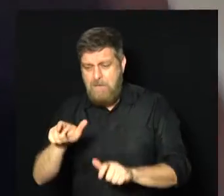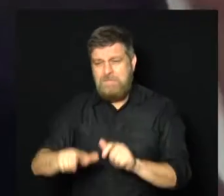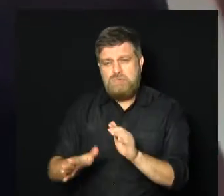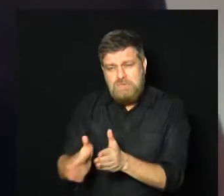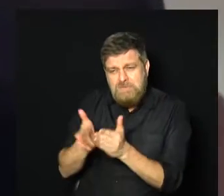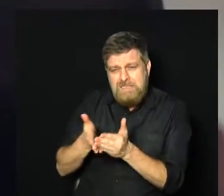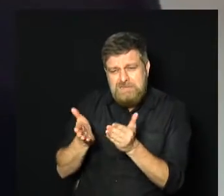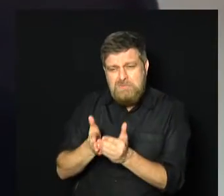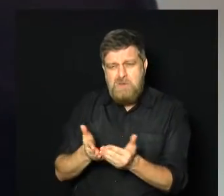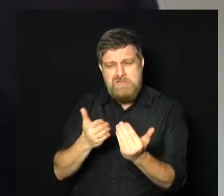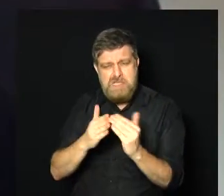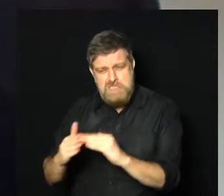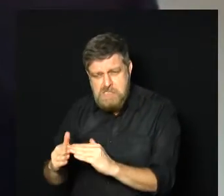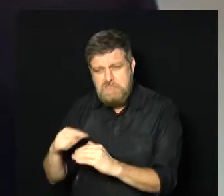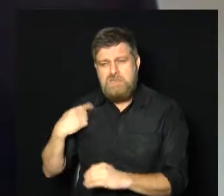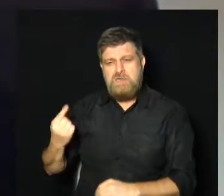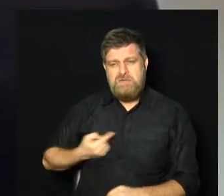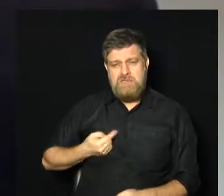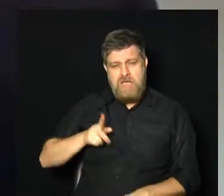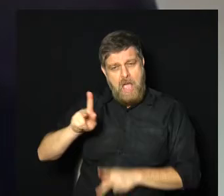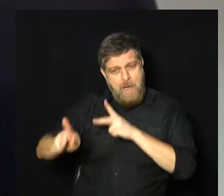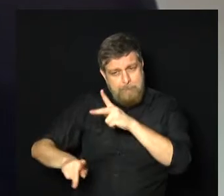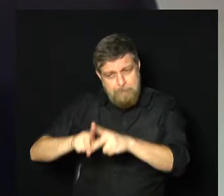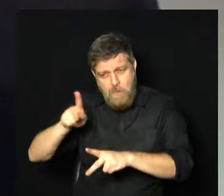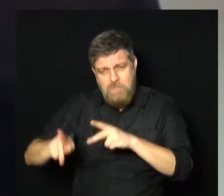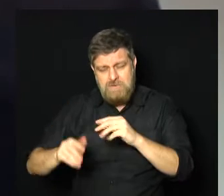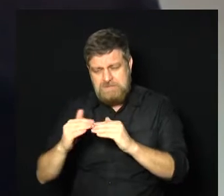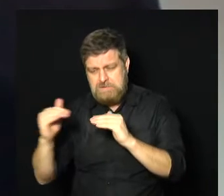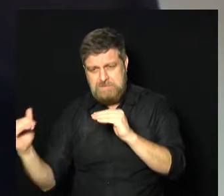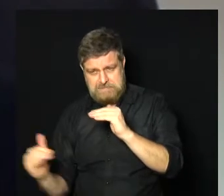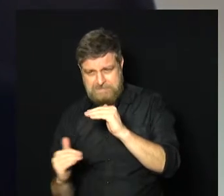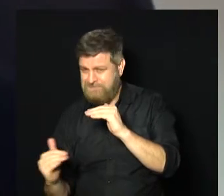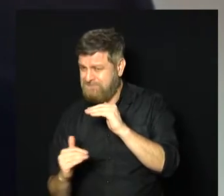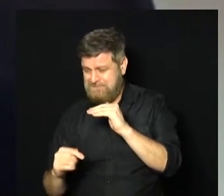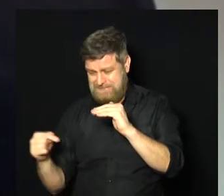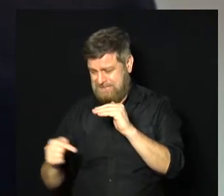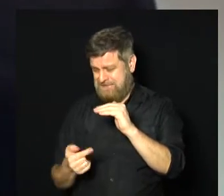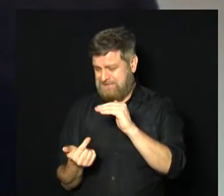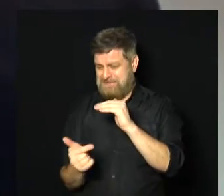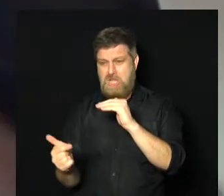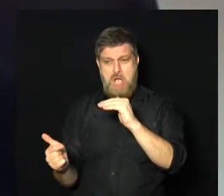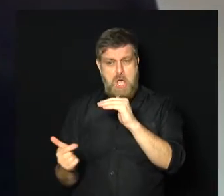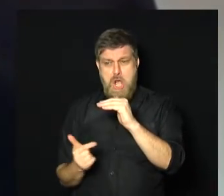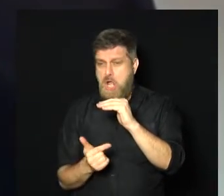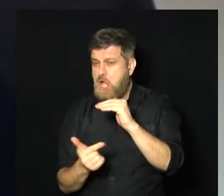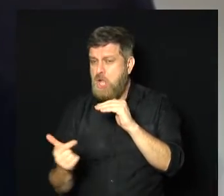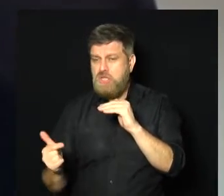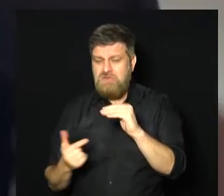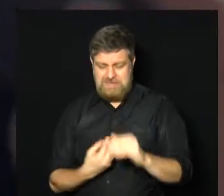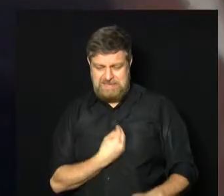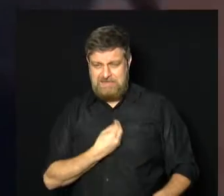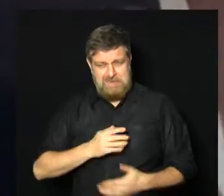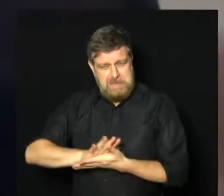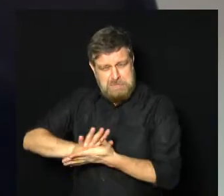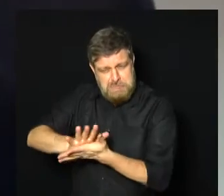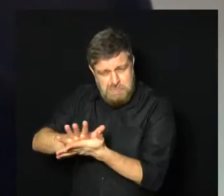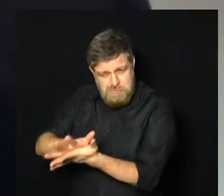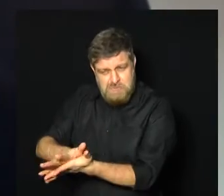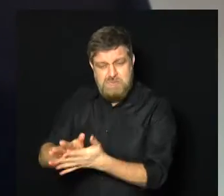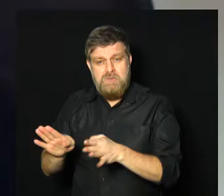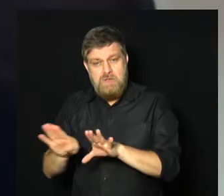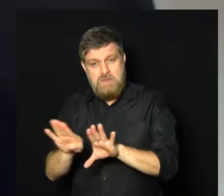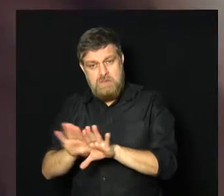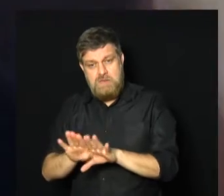lida com populações que muitas vezes não têm acesso a condições de vida e que,